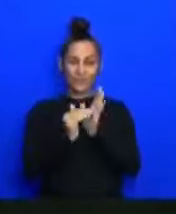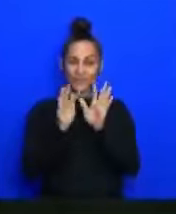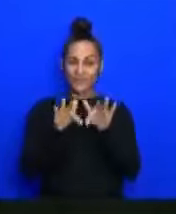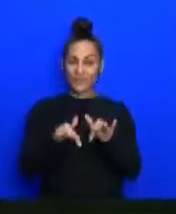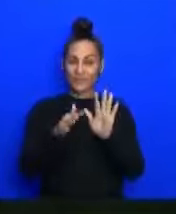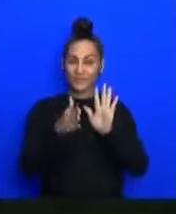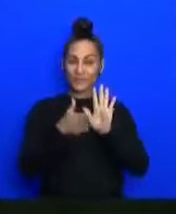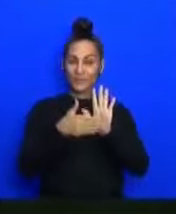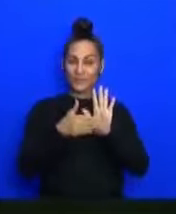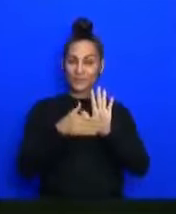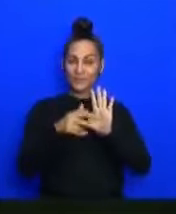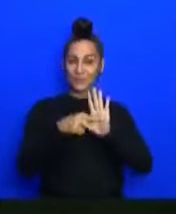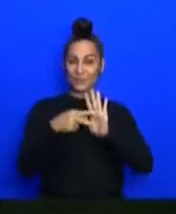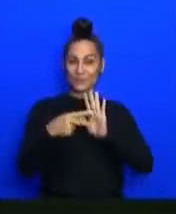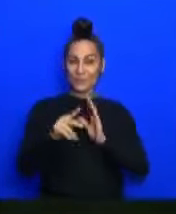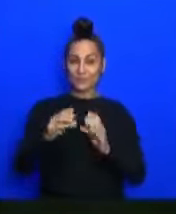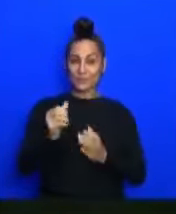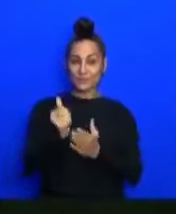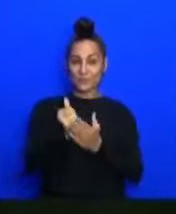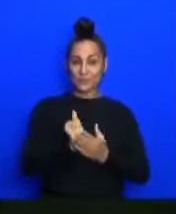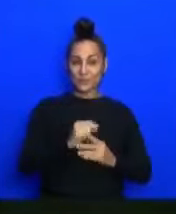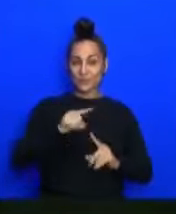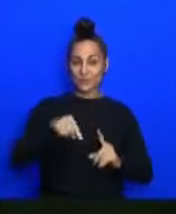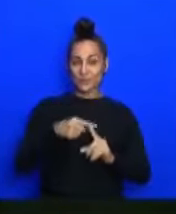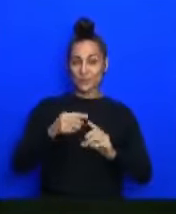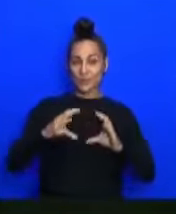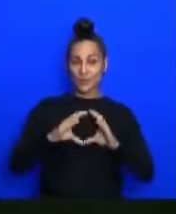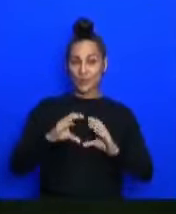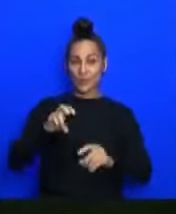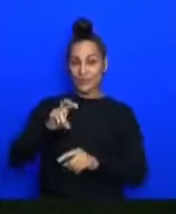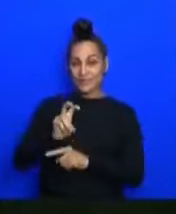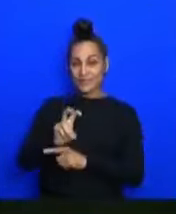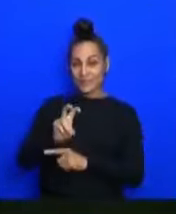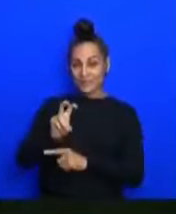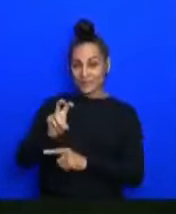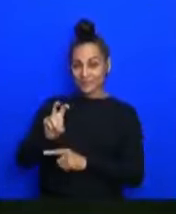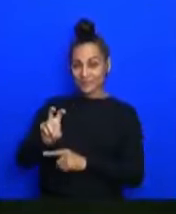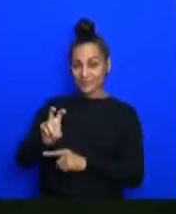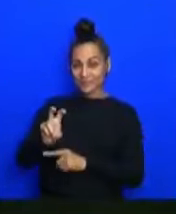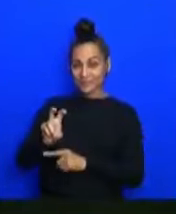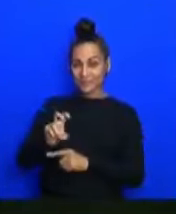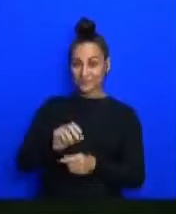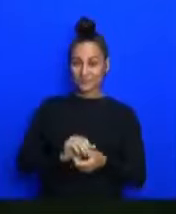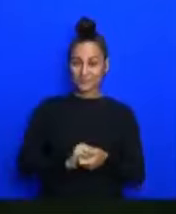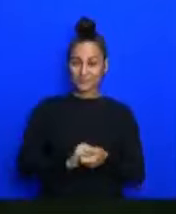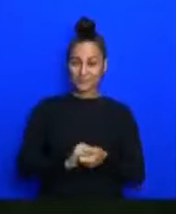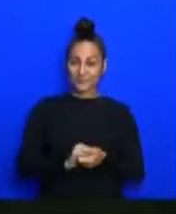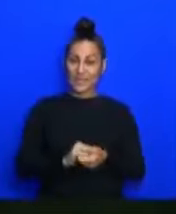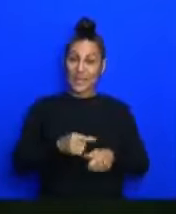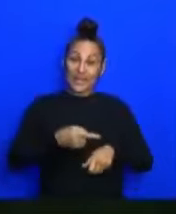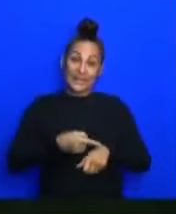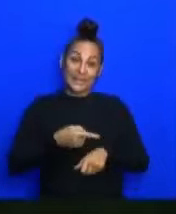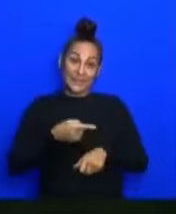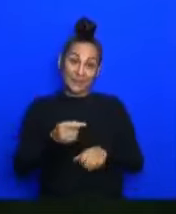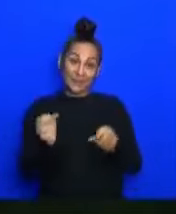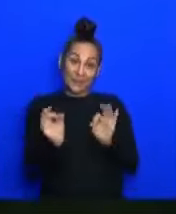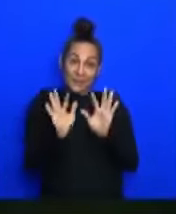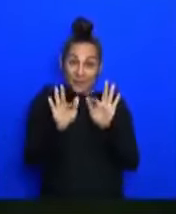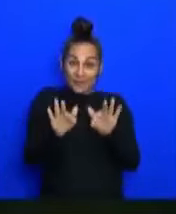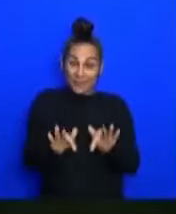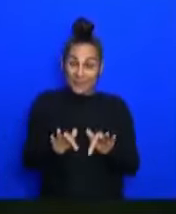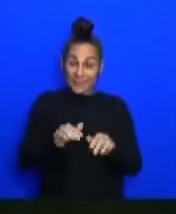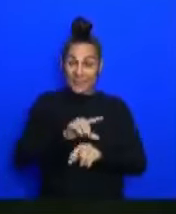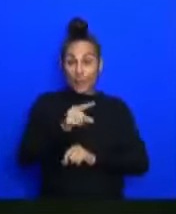sua aposta. Vem chegando mais uma bola, 55, número 55. E agora, para fechar